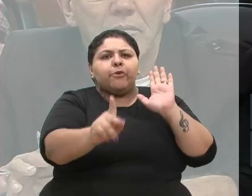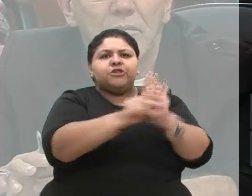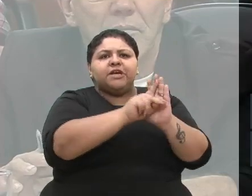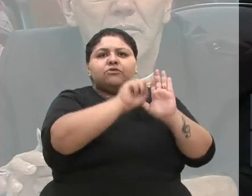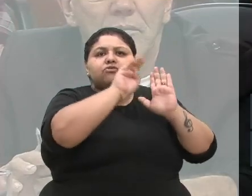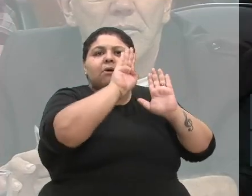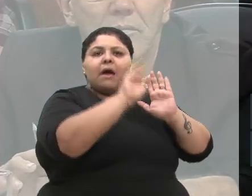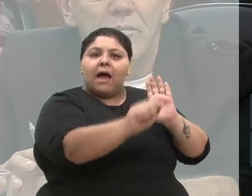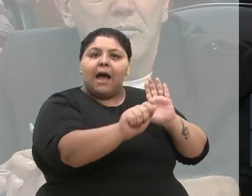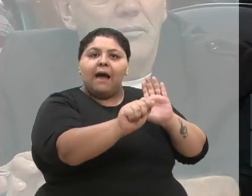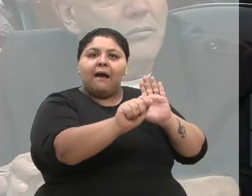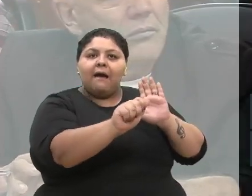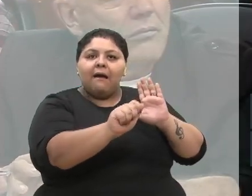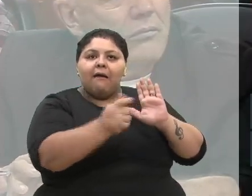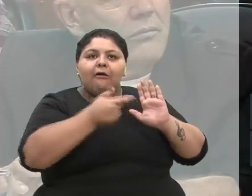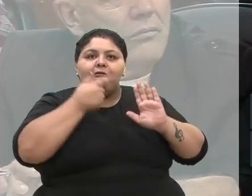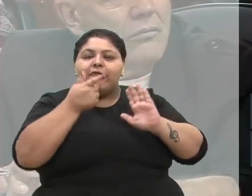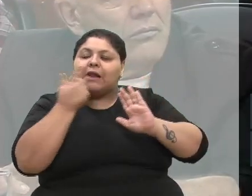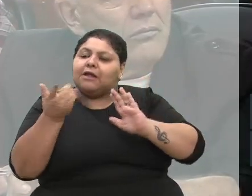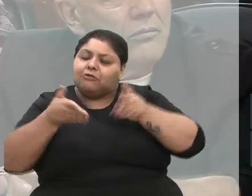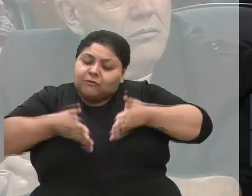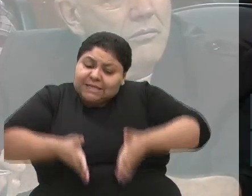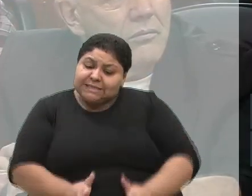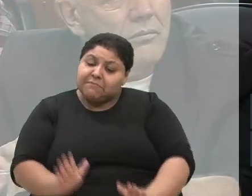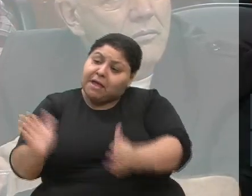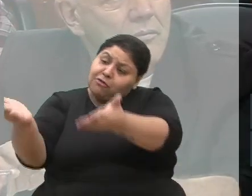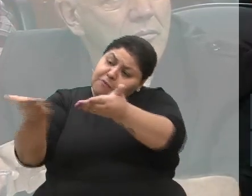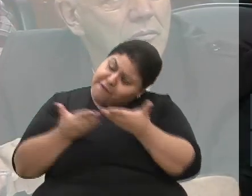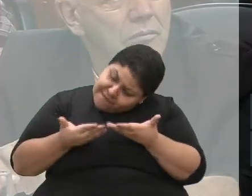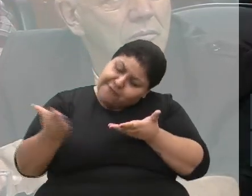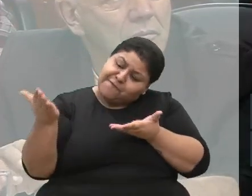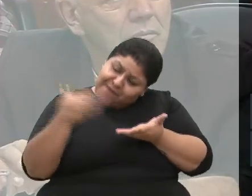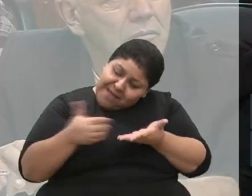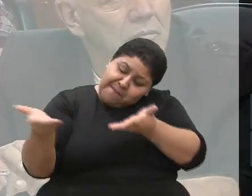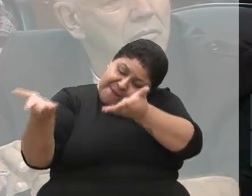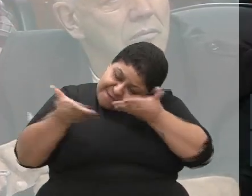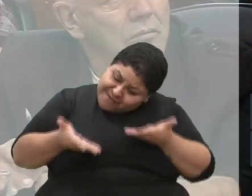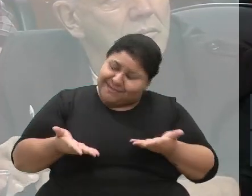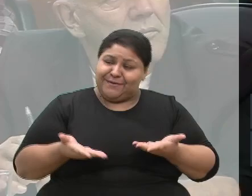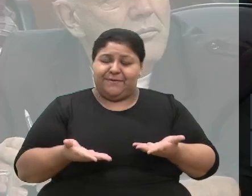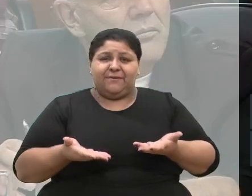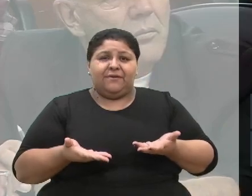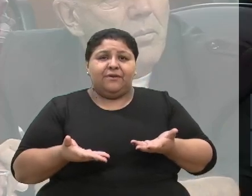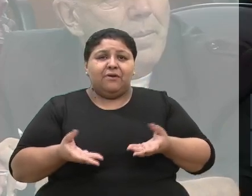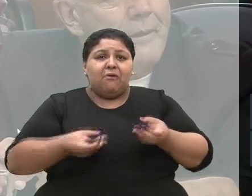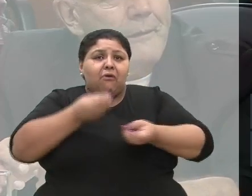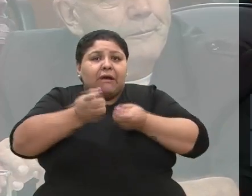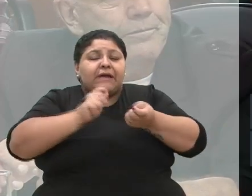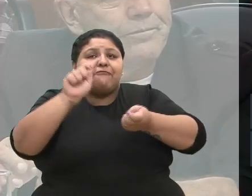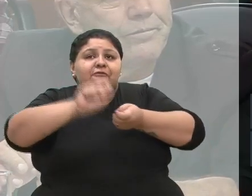dizendo, olha, seja bem-vindo, não como plano B. Então, o que foi feito